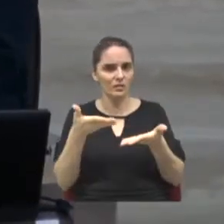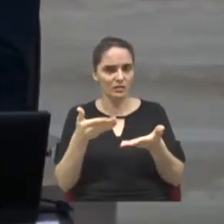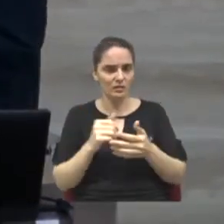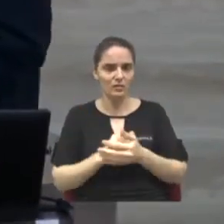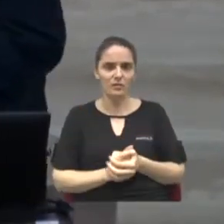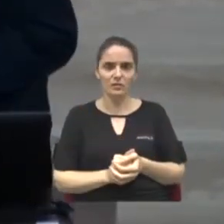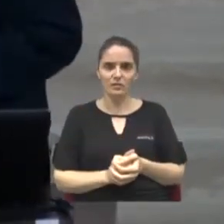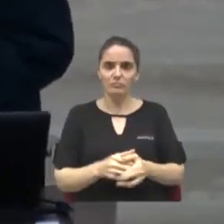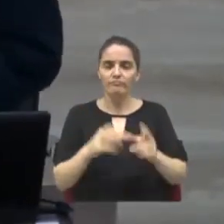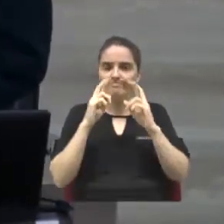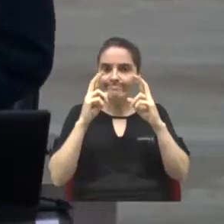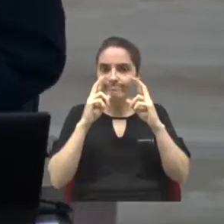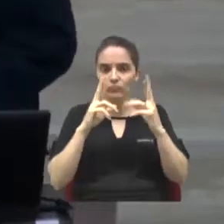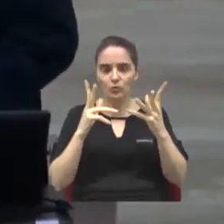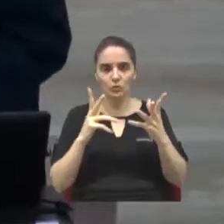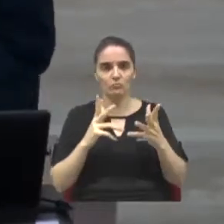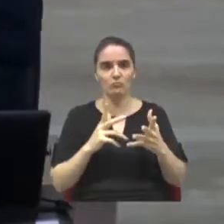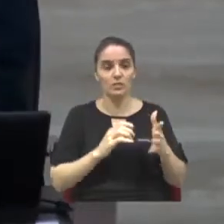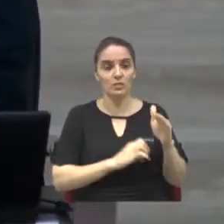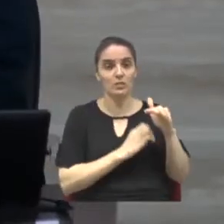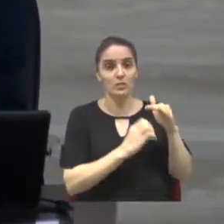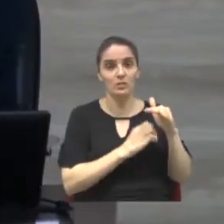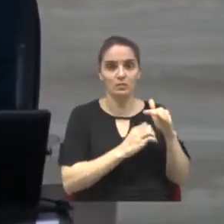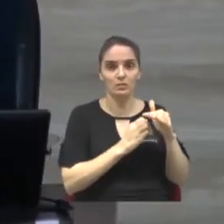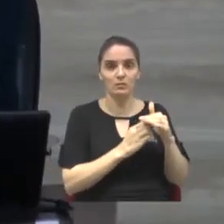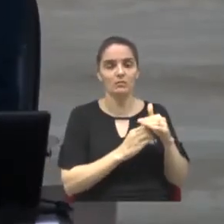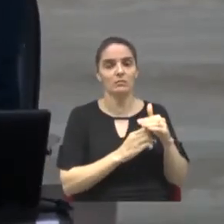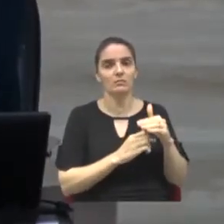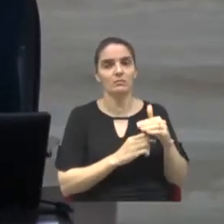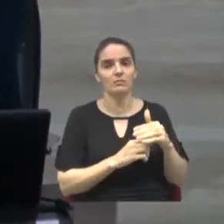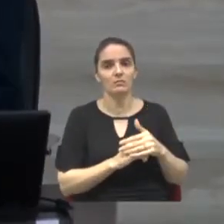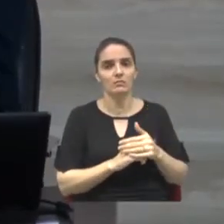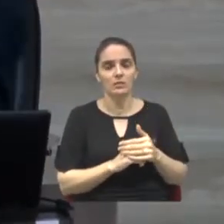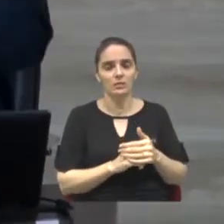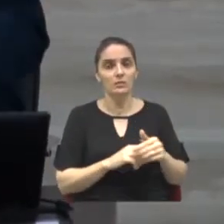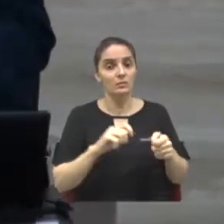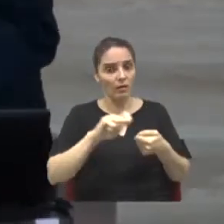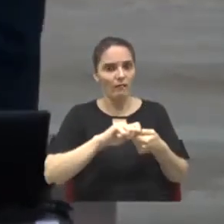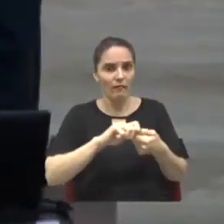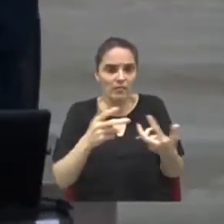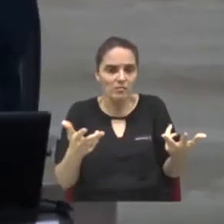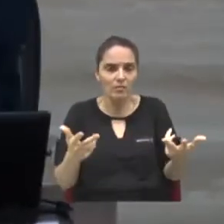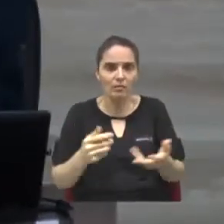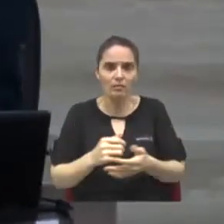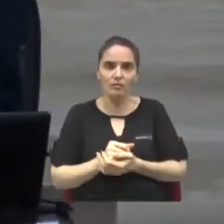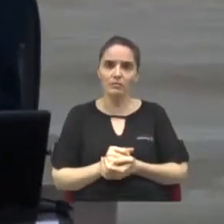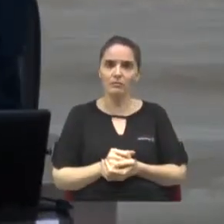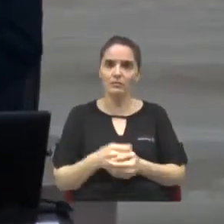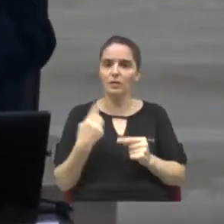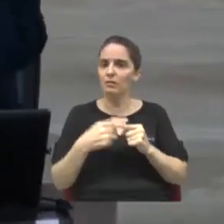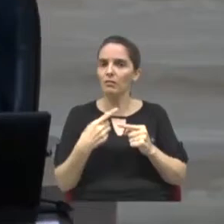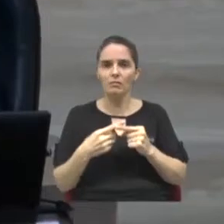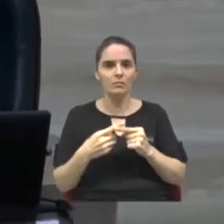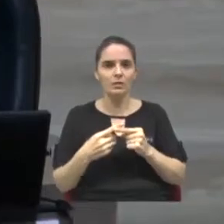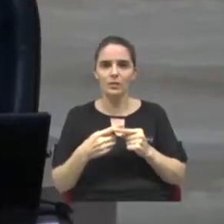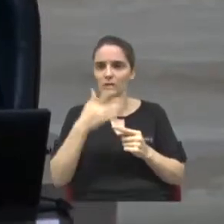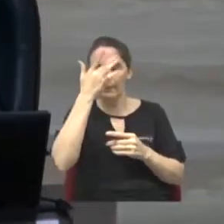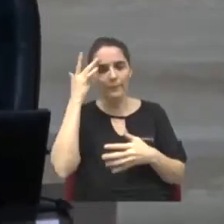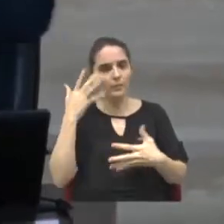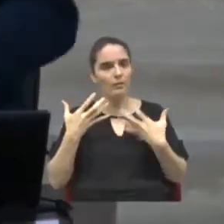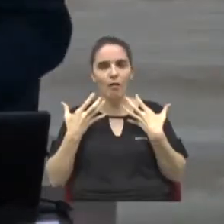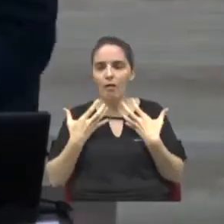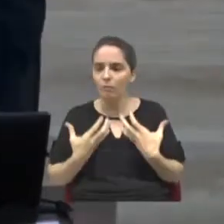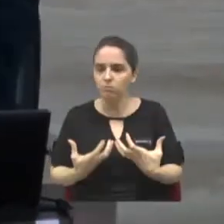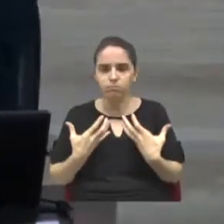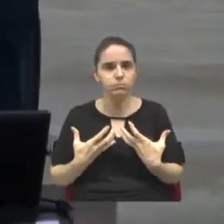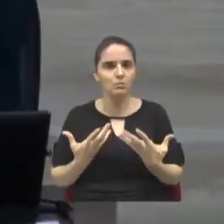possa forçar essa empresa a mobilizar esforços no sentido de que fazer alguma coisa, porque ninguém aguenta mais. Estive lá em todos